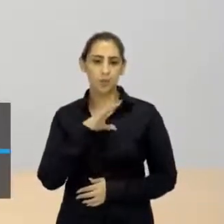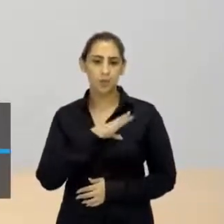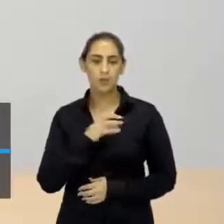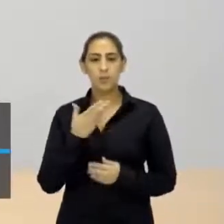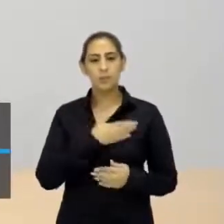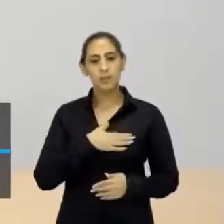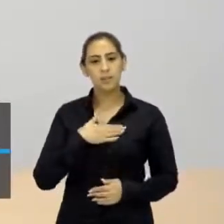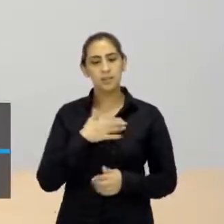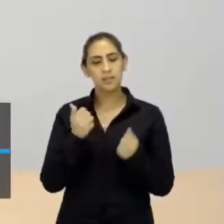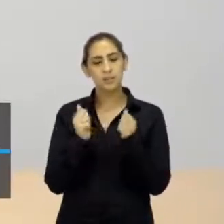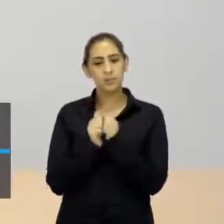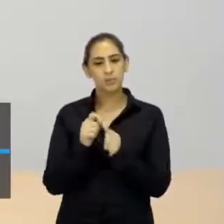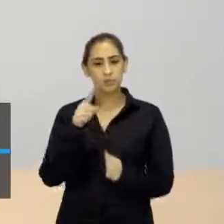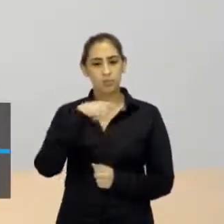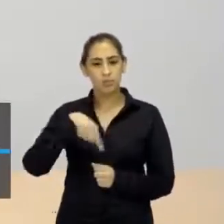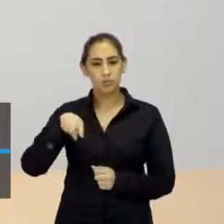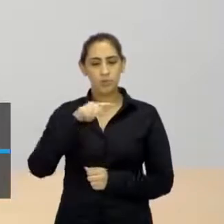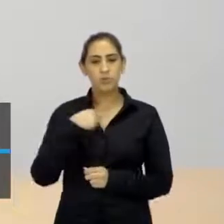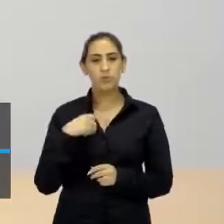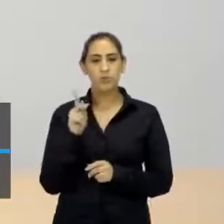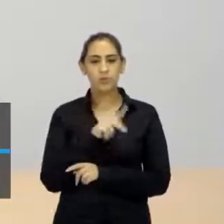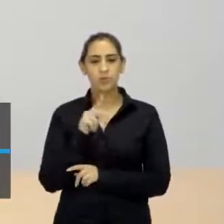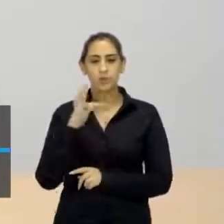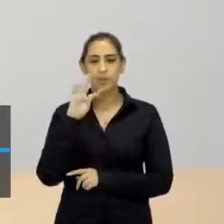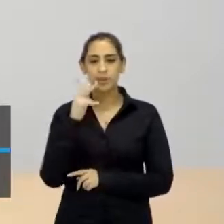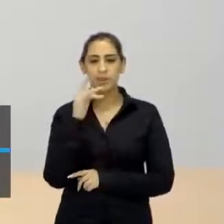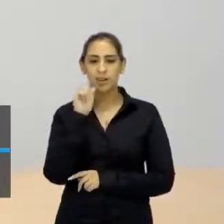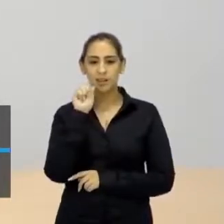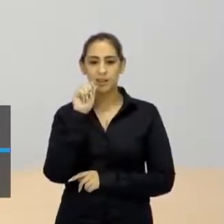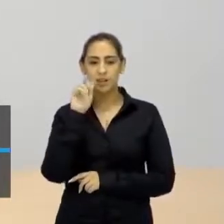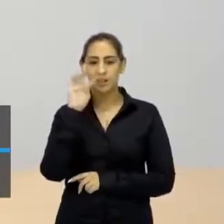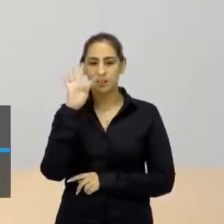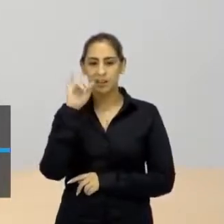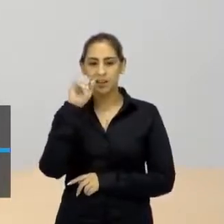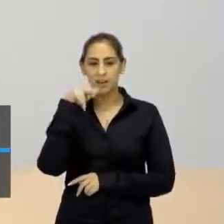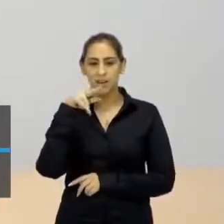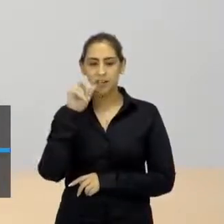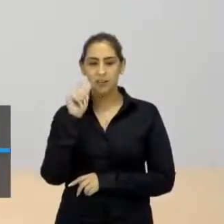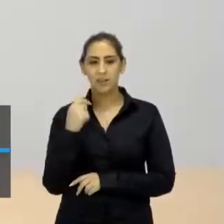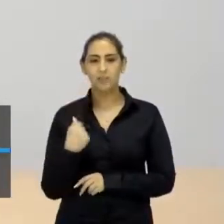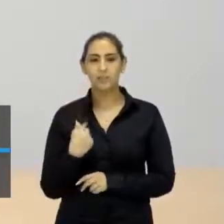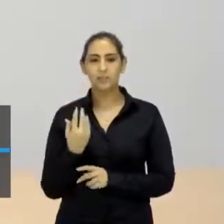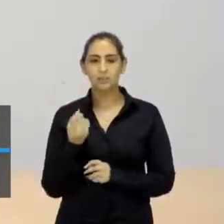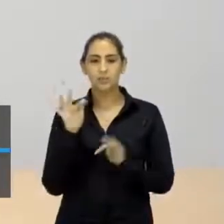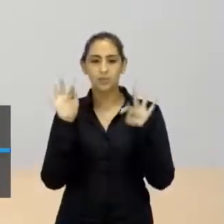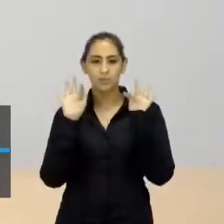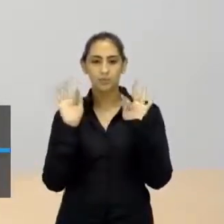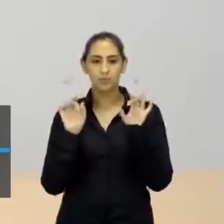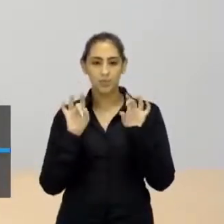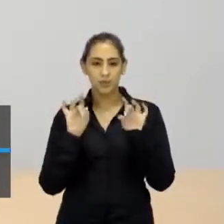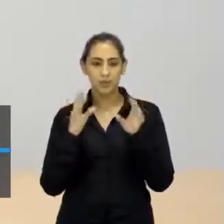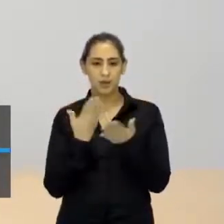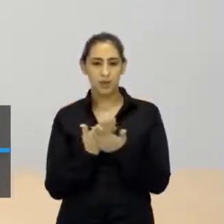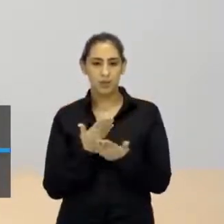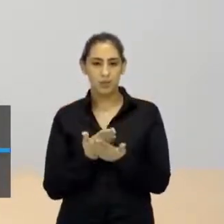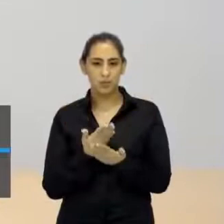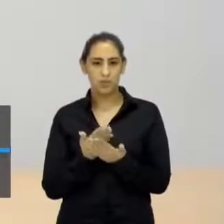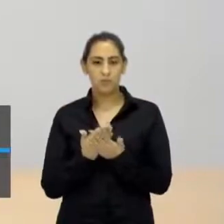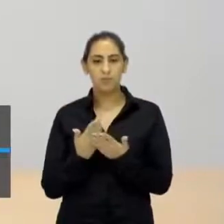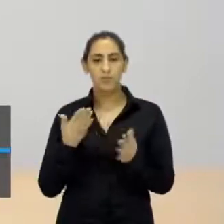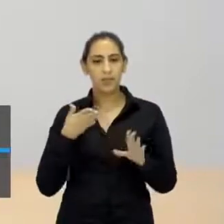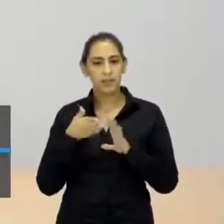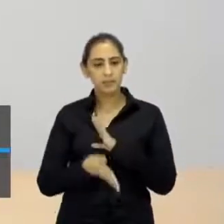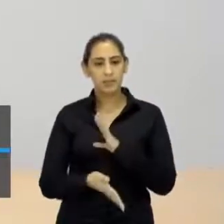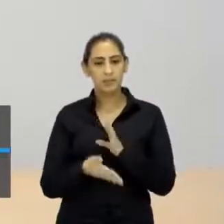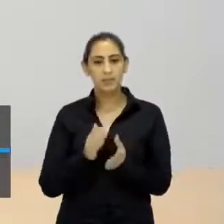vocês. Eu sou a professora Tayana, estarei acompanhando a participação de vocês aqui no chat, porque a gente tem uma aula muito especial.